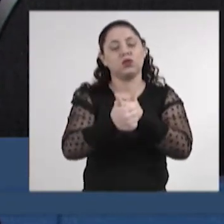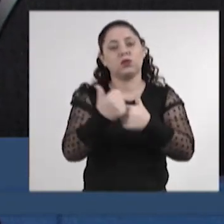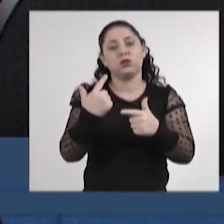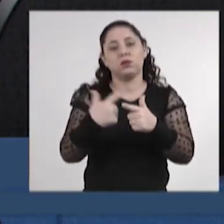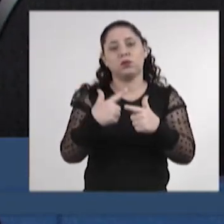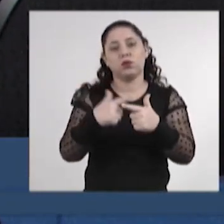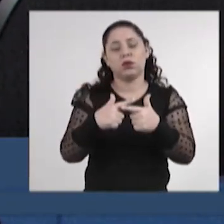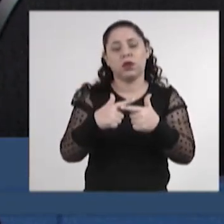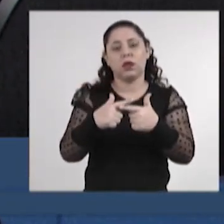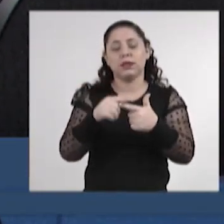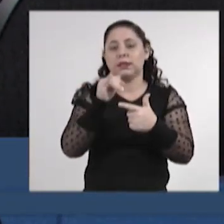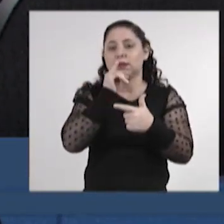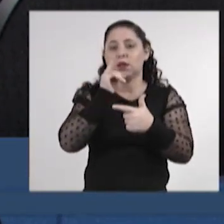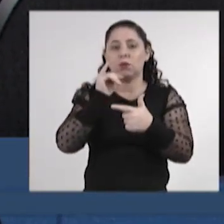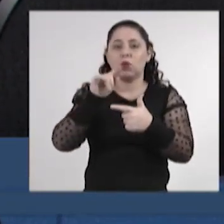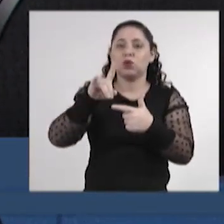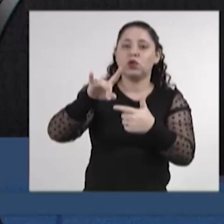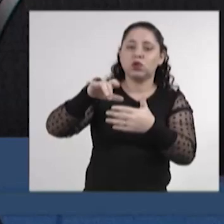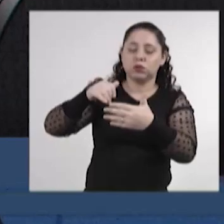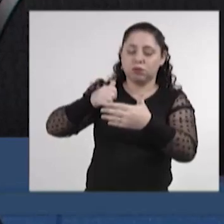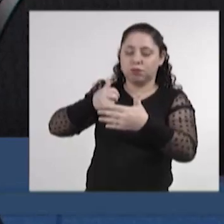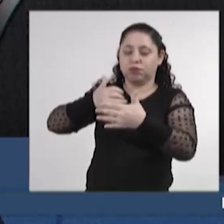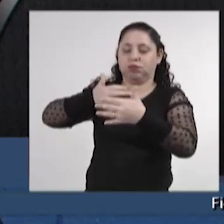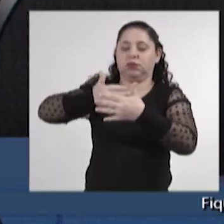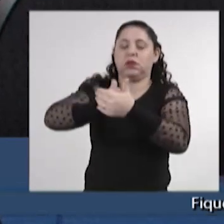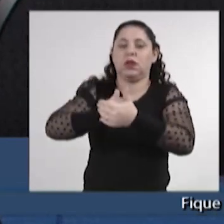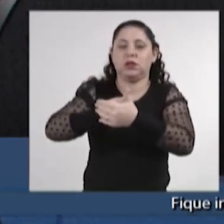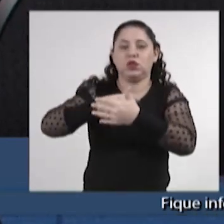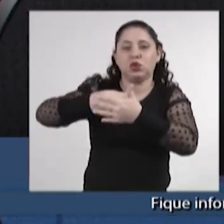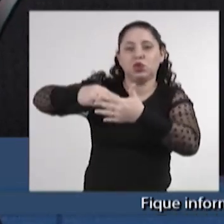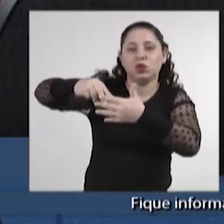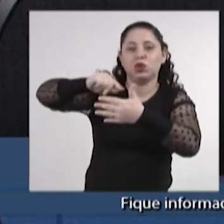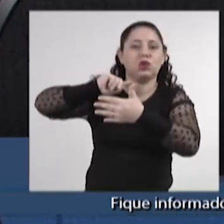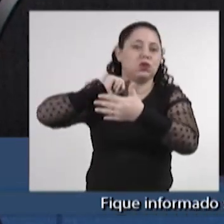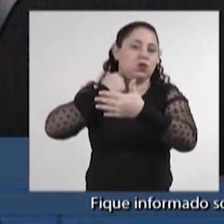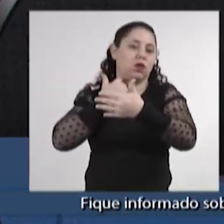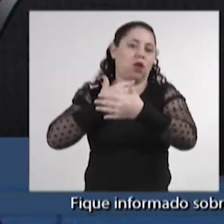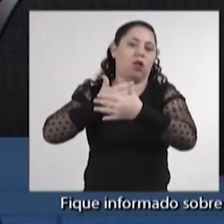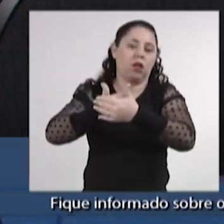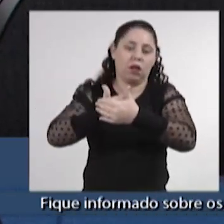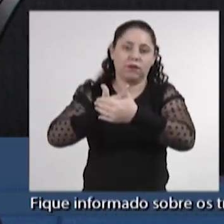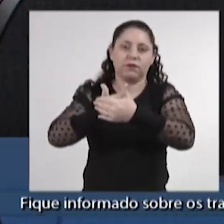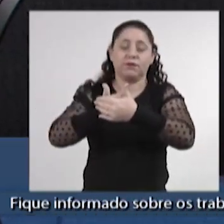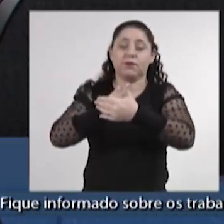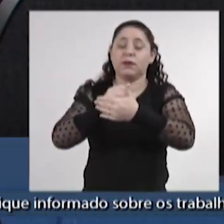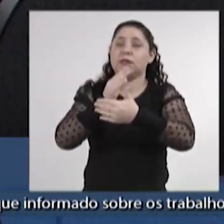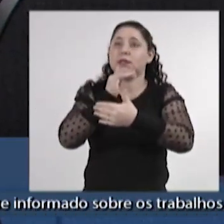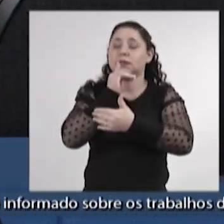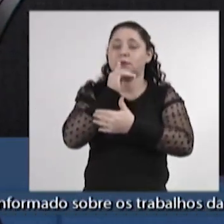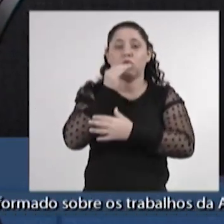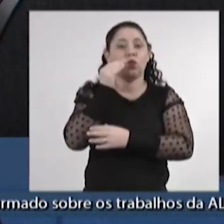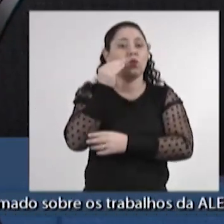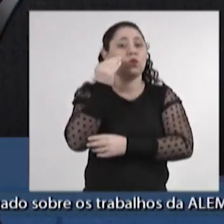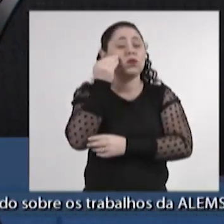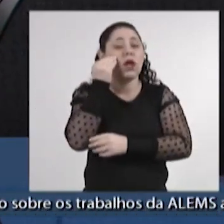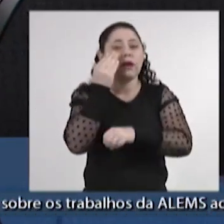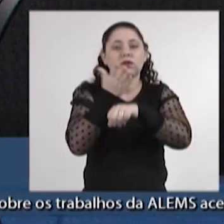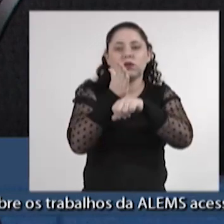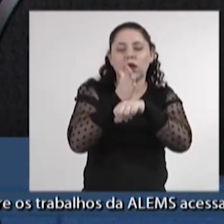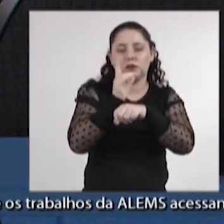eles estão retendo o sedimento que chegaria na gente, está ficando retido neles lá. Existe uma simulação, isso aí tudo